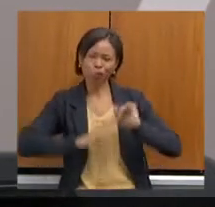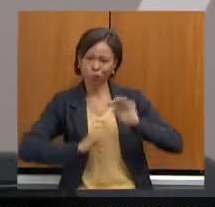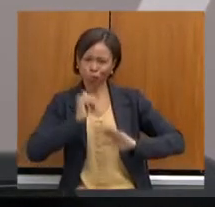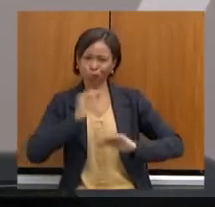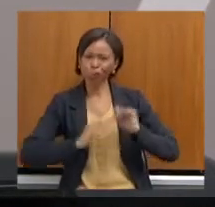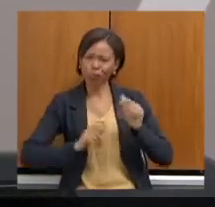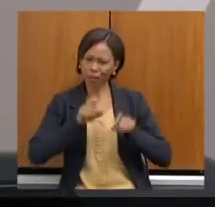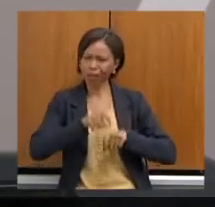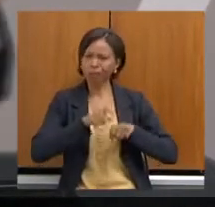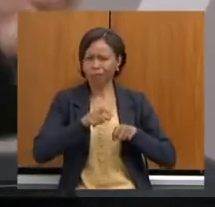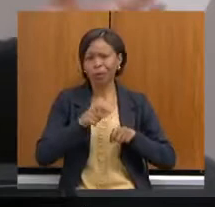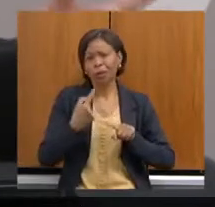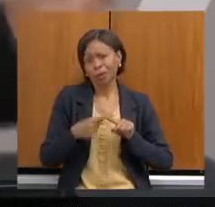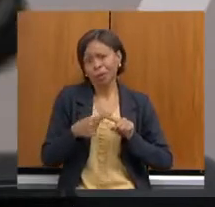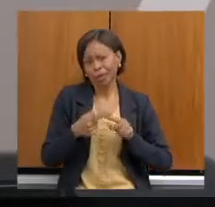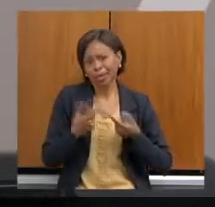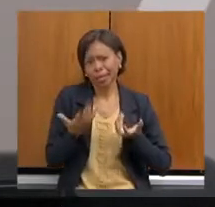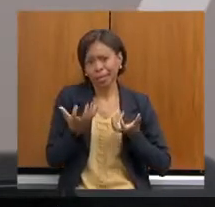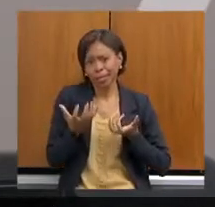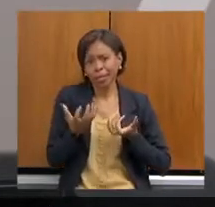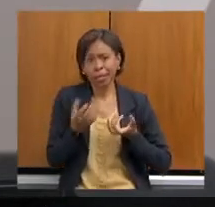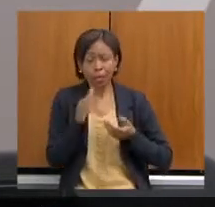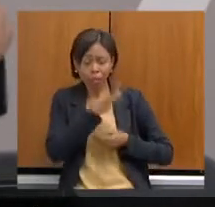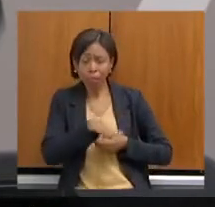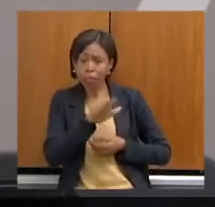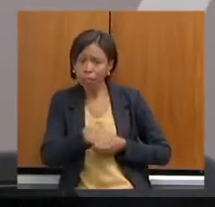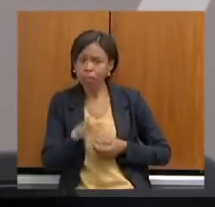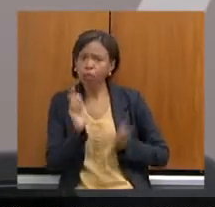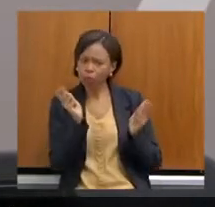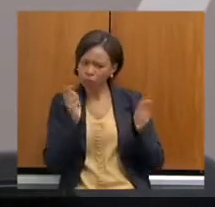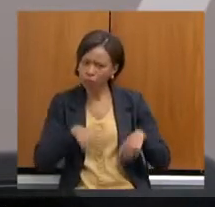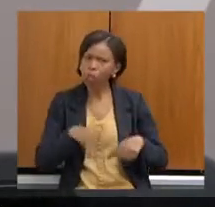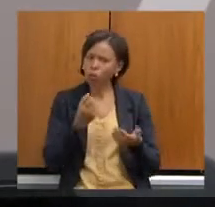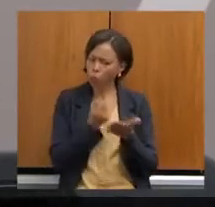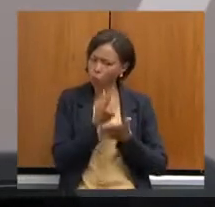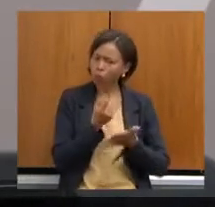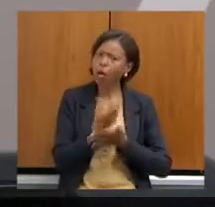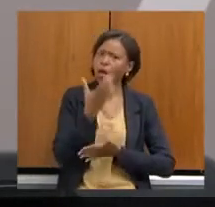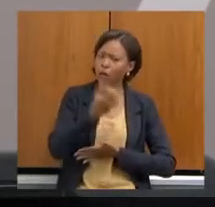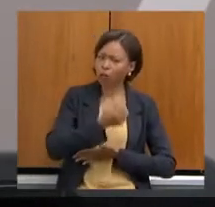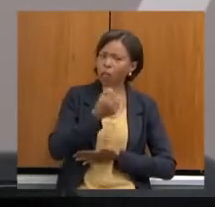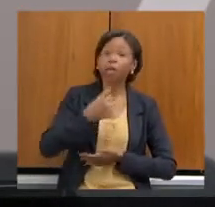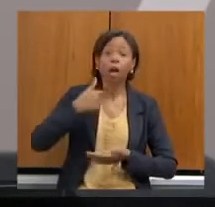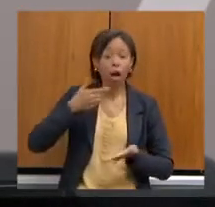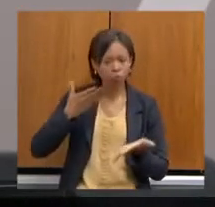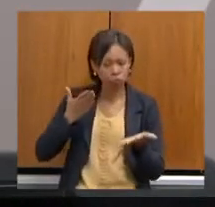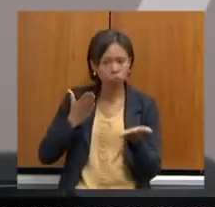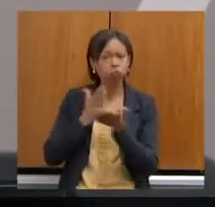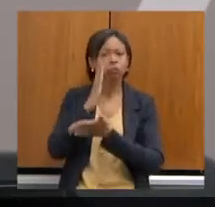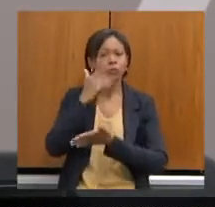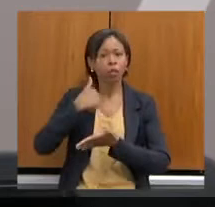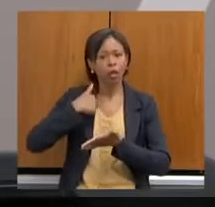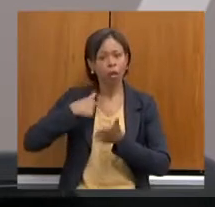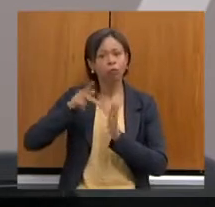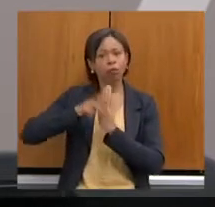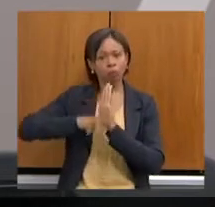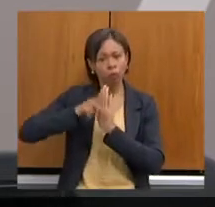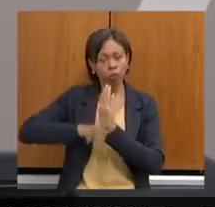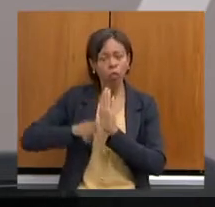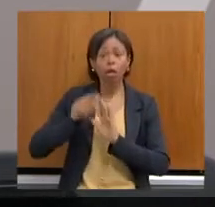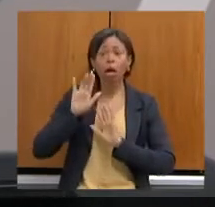é pudessem comprar um leite e foi assim que foi feito e foi aprovado o que eu fiz E aí